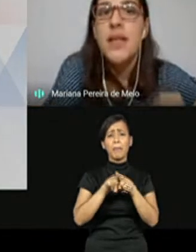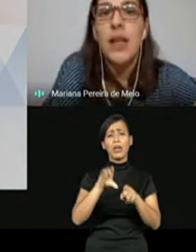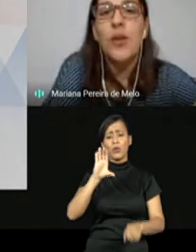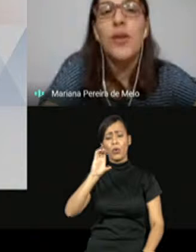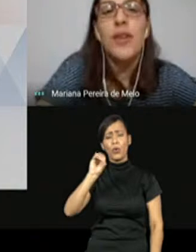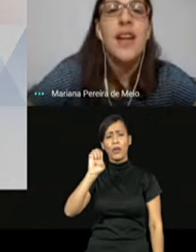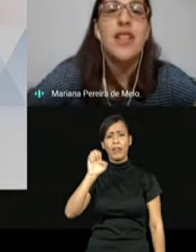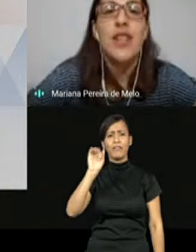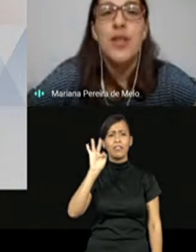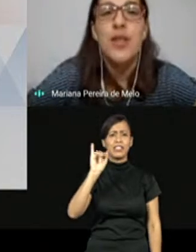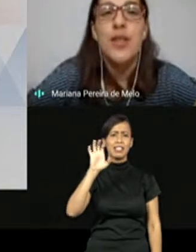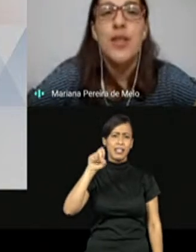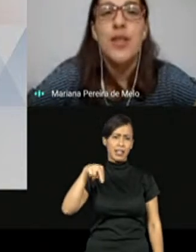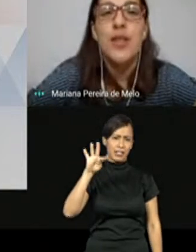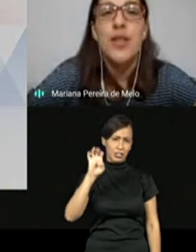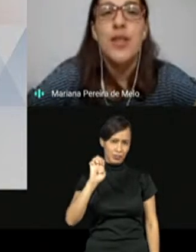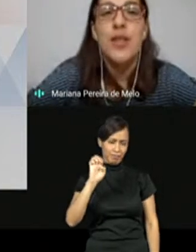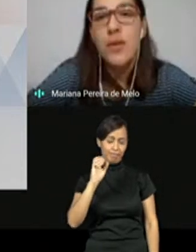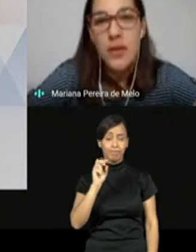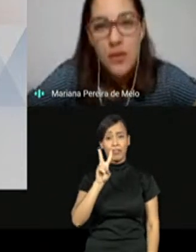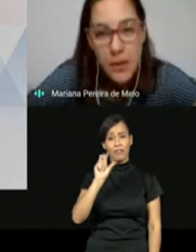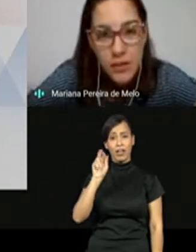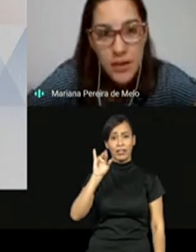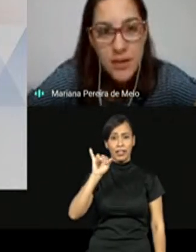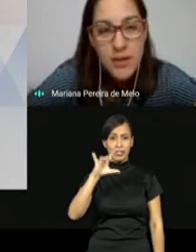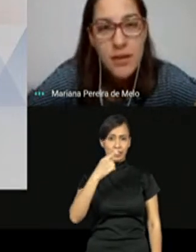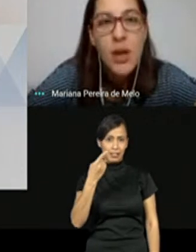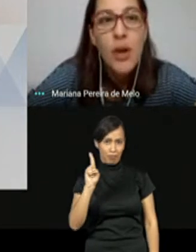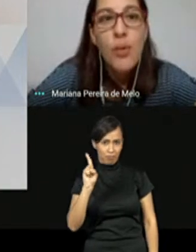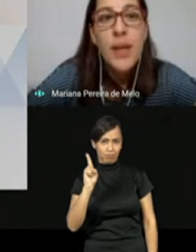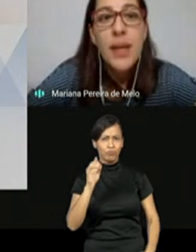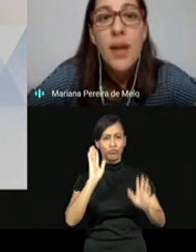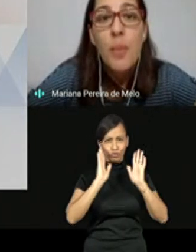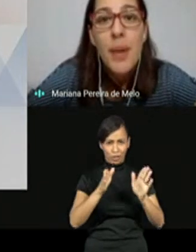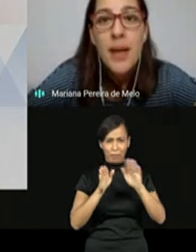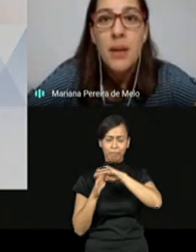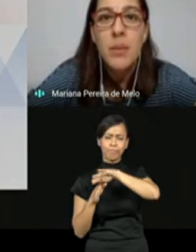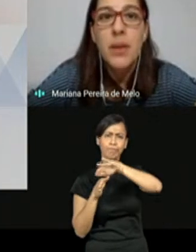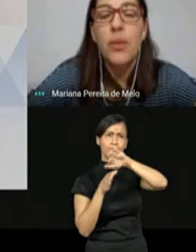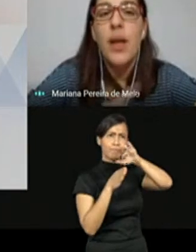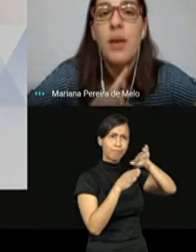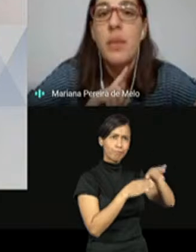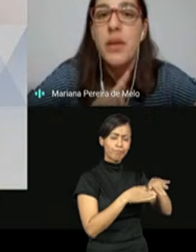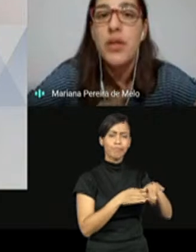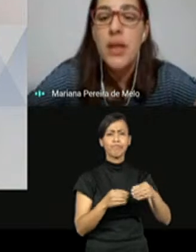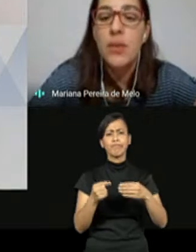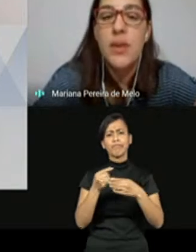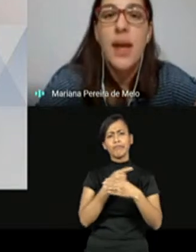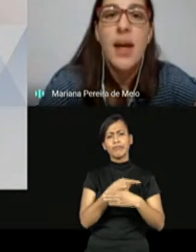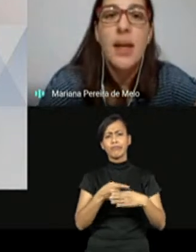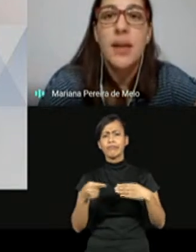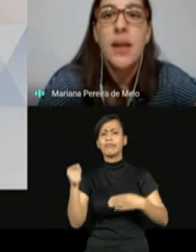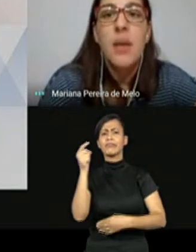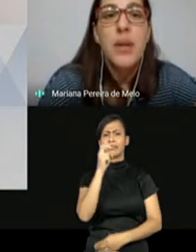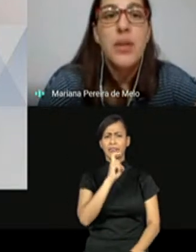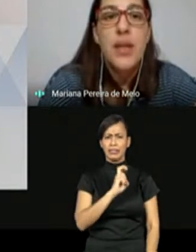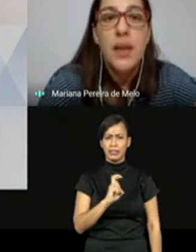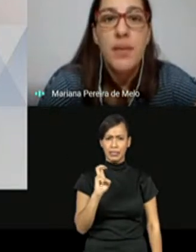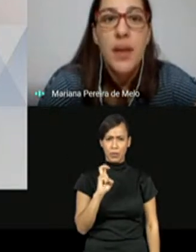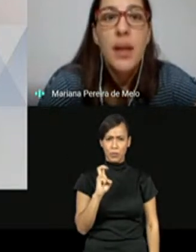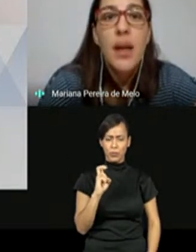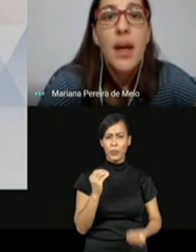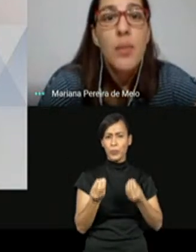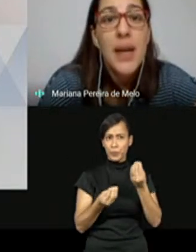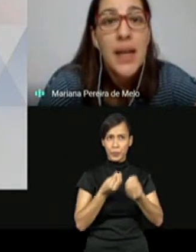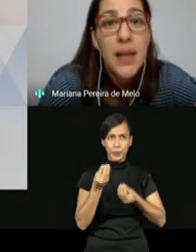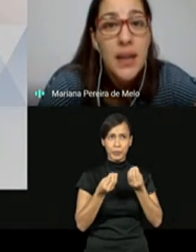Semana 5, a gente viu parâmetros estimadores. O que é um parâmetro? É uma medida usada para